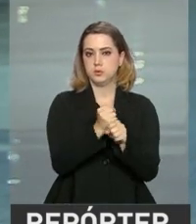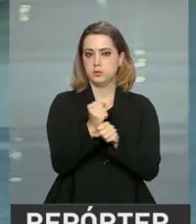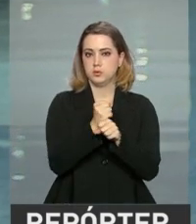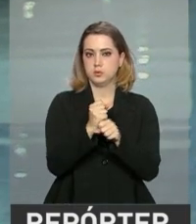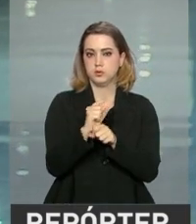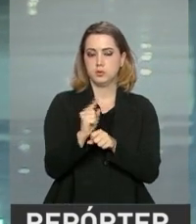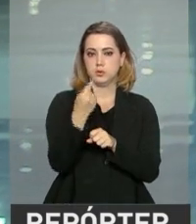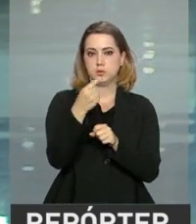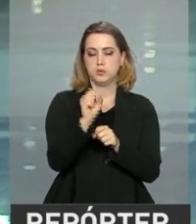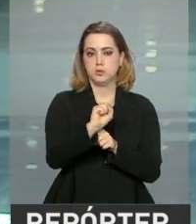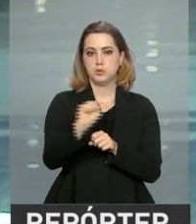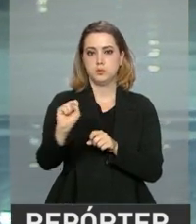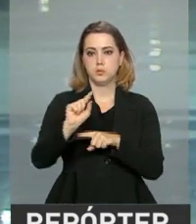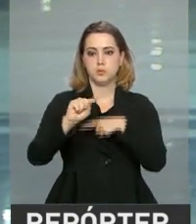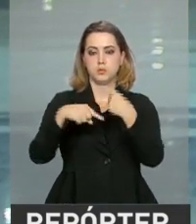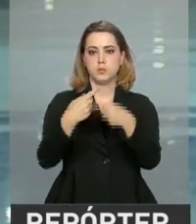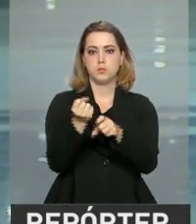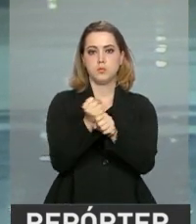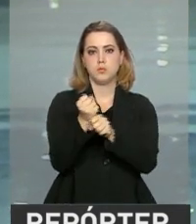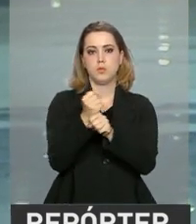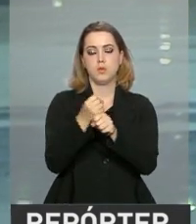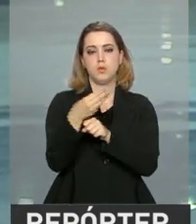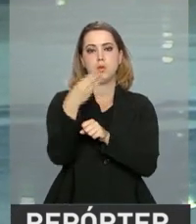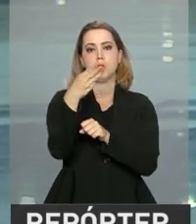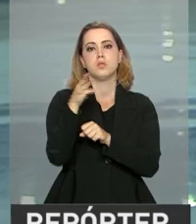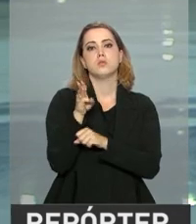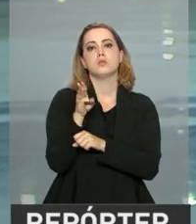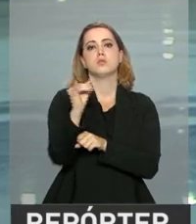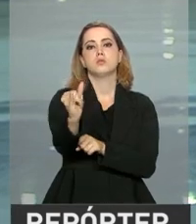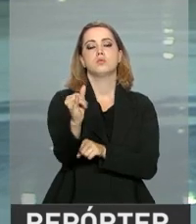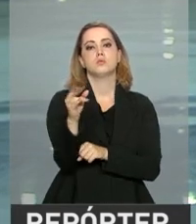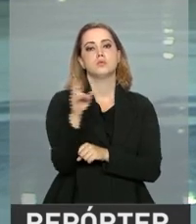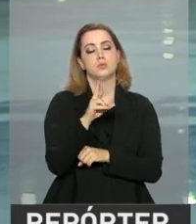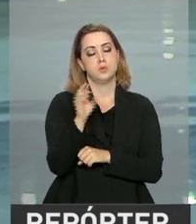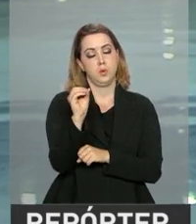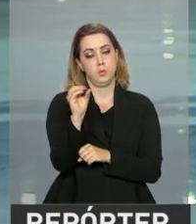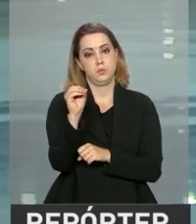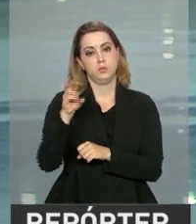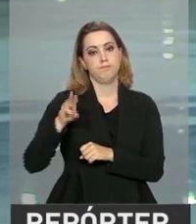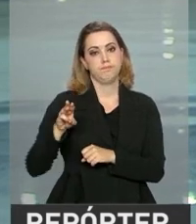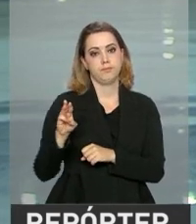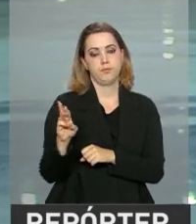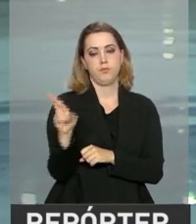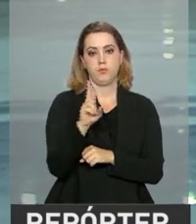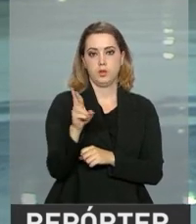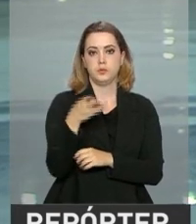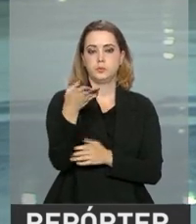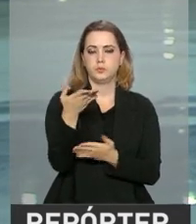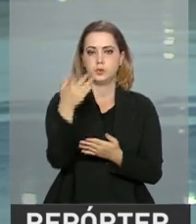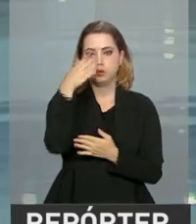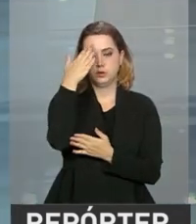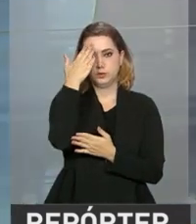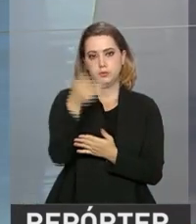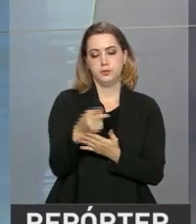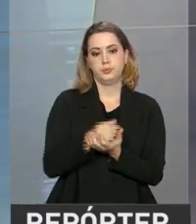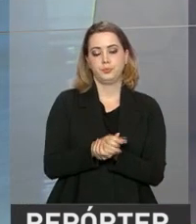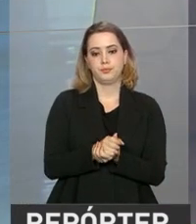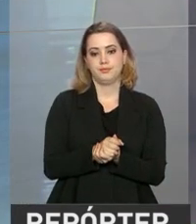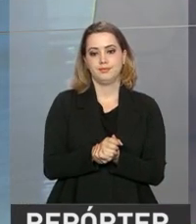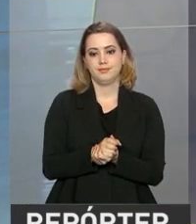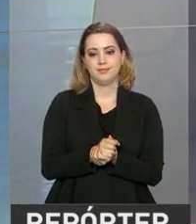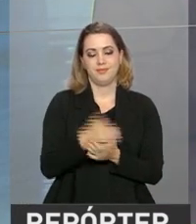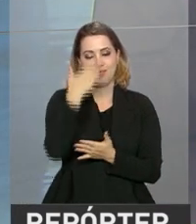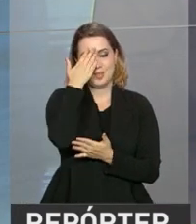primeiro semestre do ano que vem vão chegar a R 3 bilhões 800 milhões deais eu volto com você no estúdio Jaime